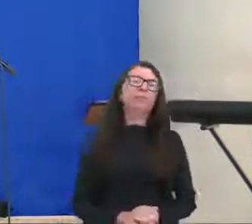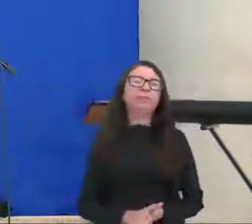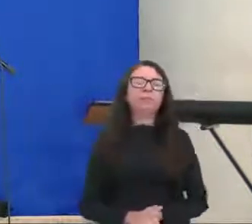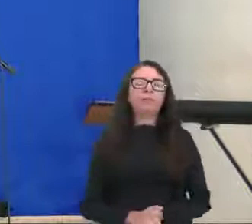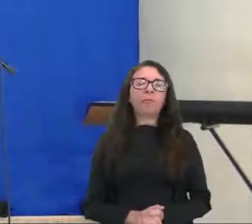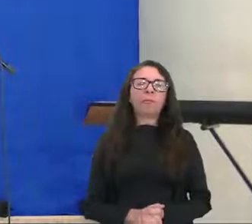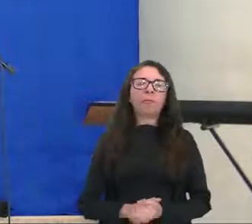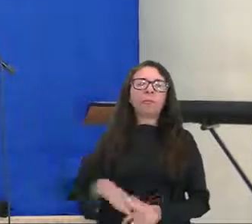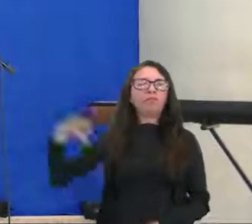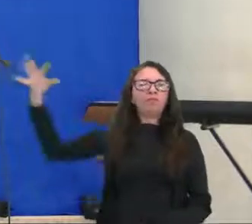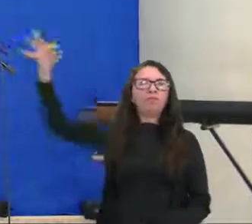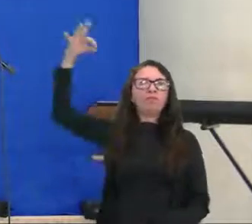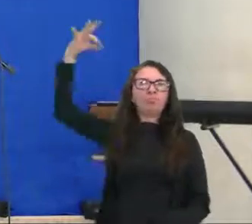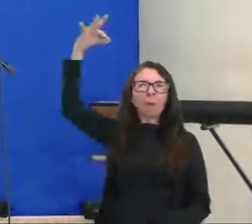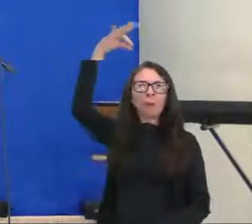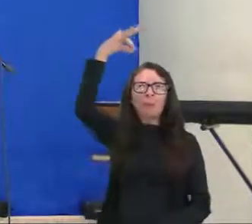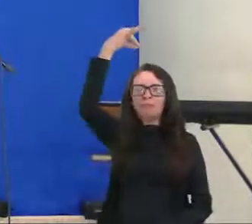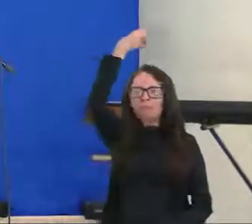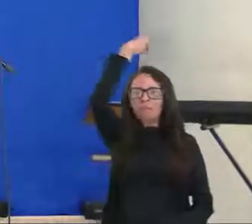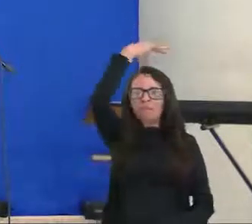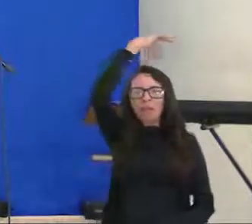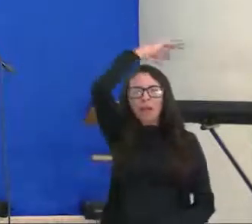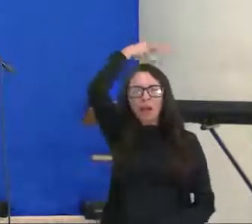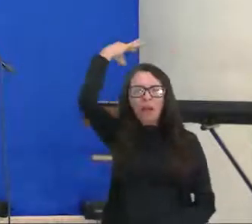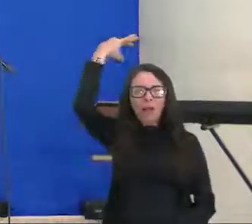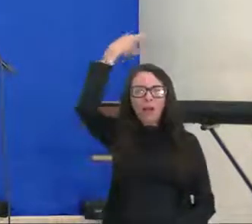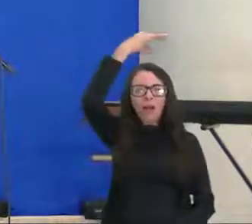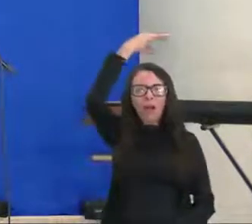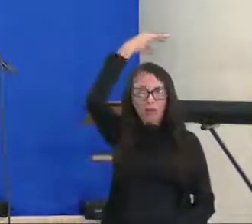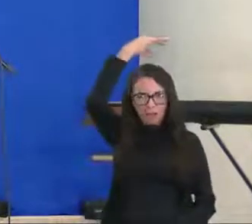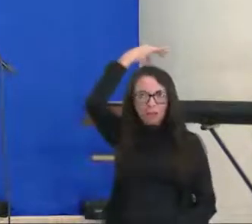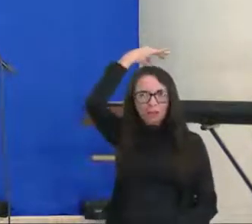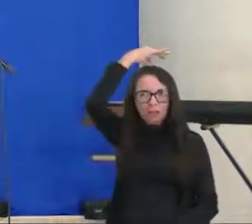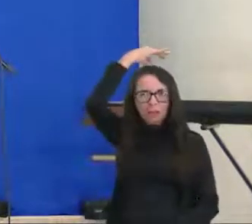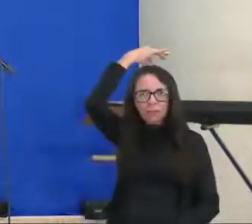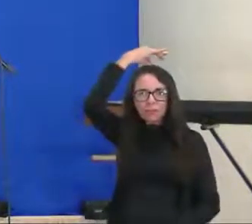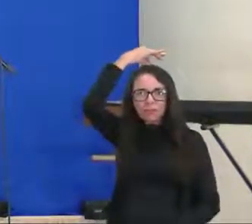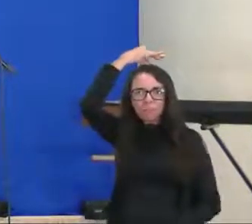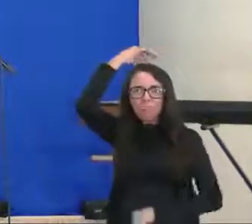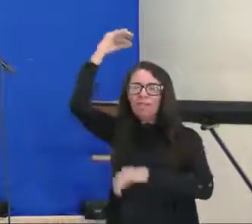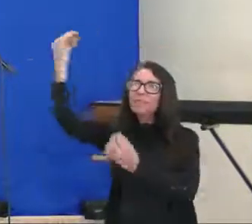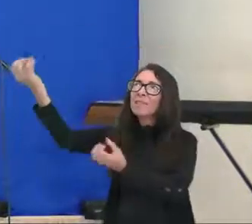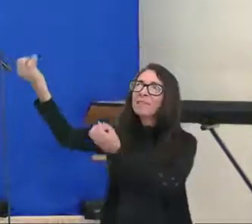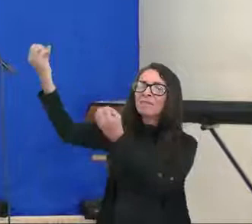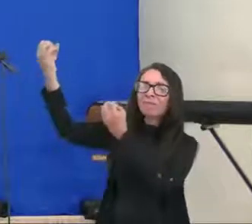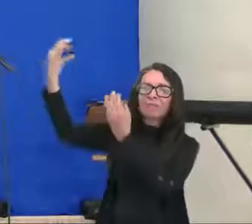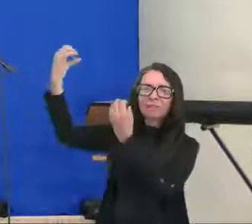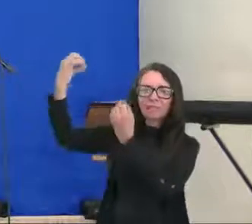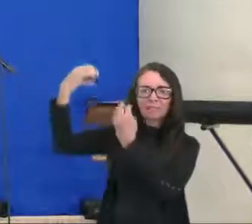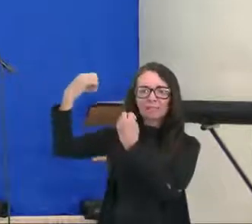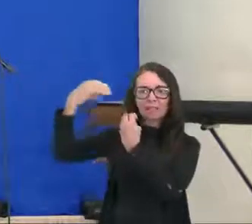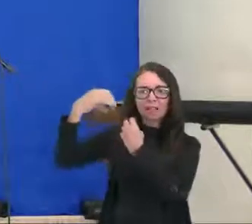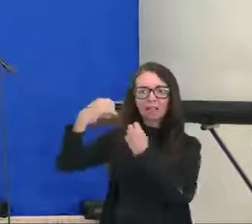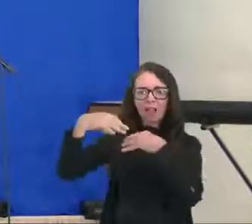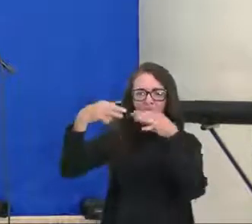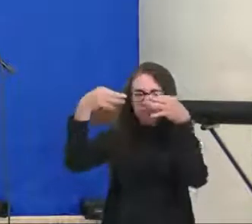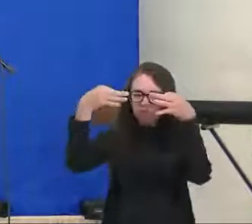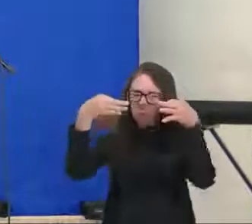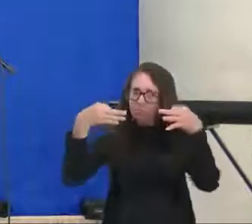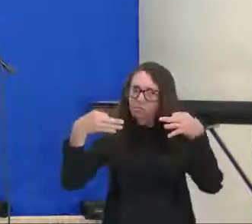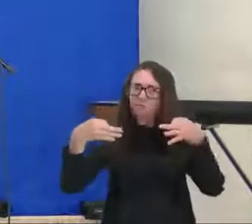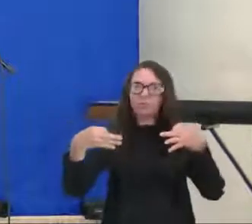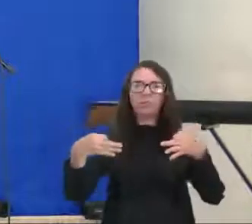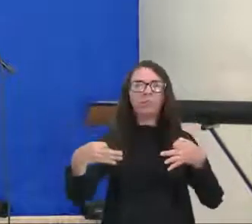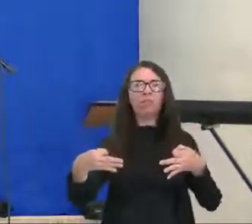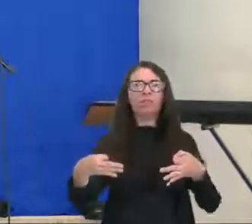Espírito Santo é que equipa cada membro para funcionar no corpo. O Espírito Santo